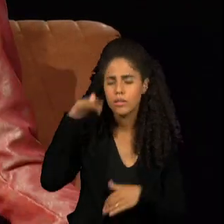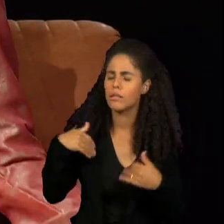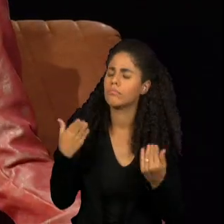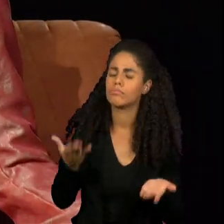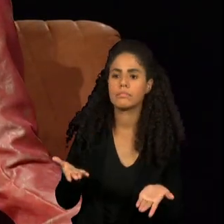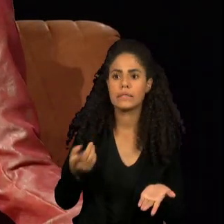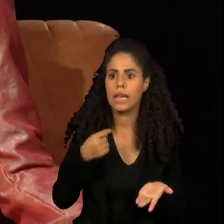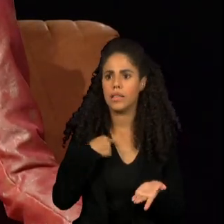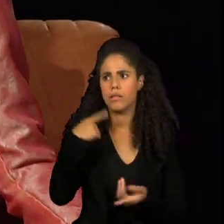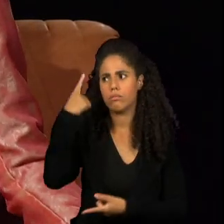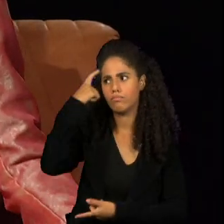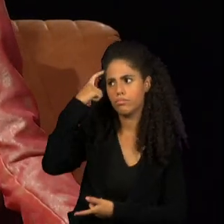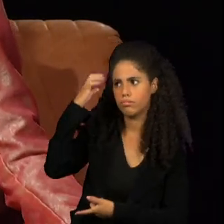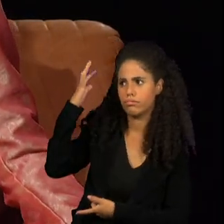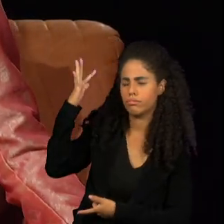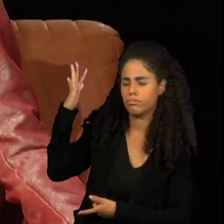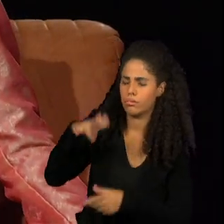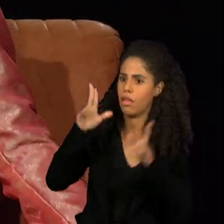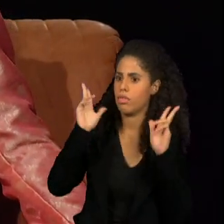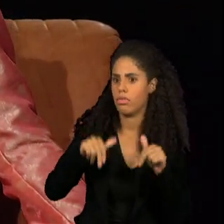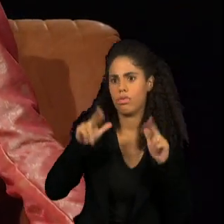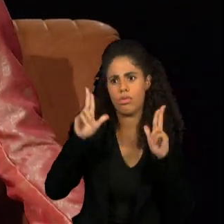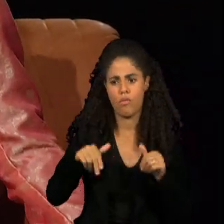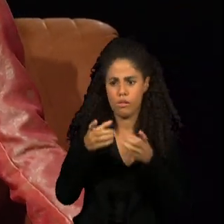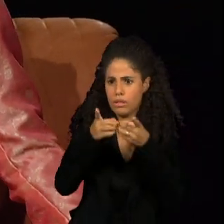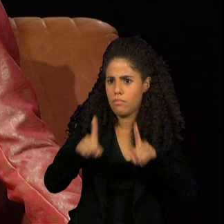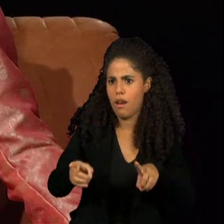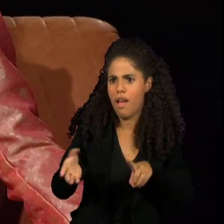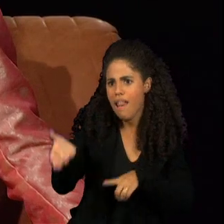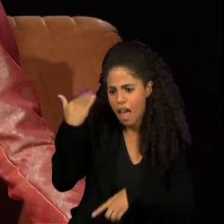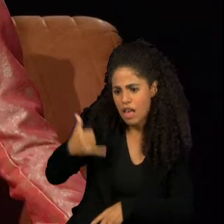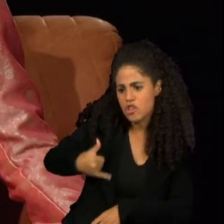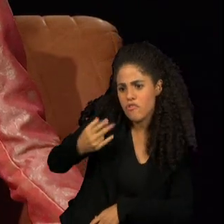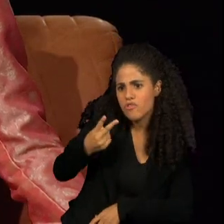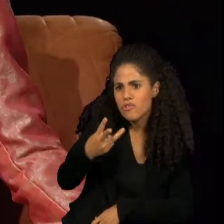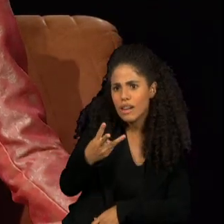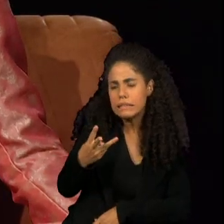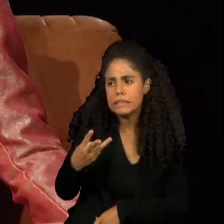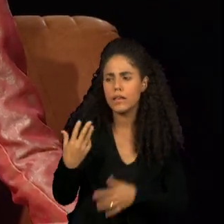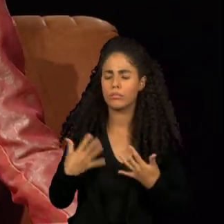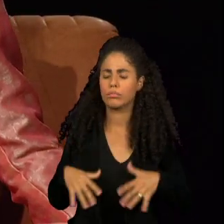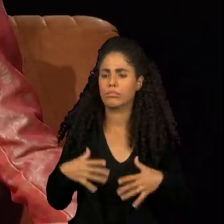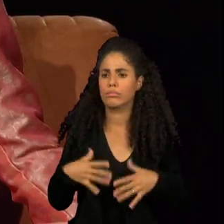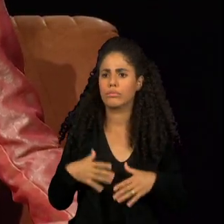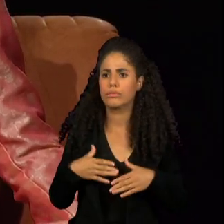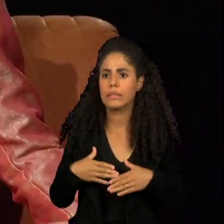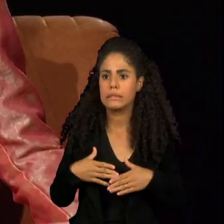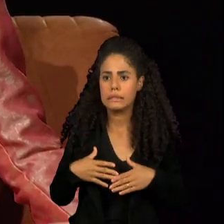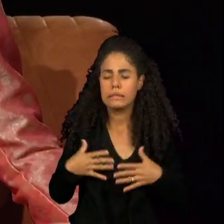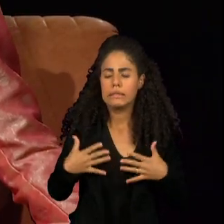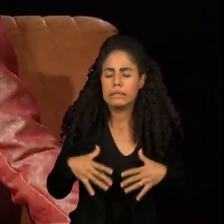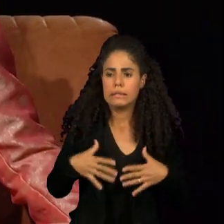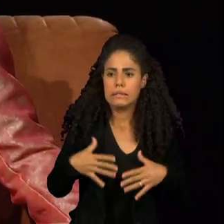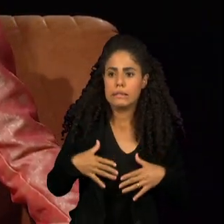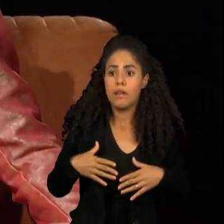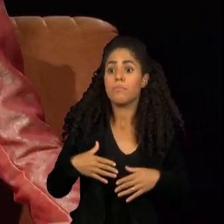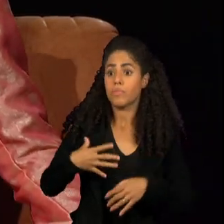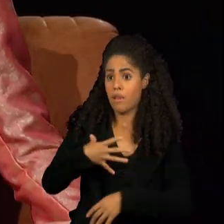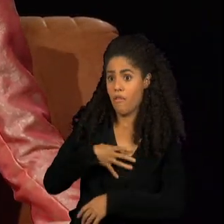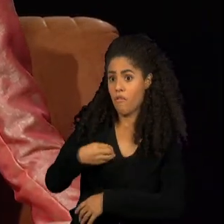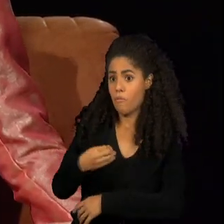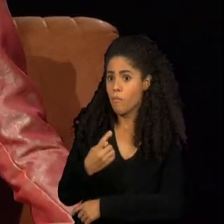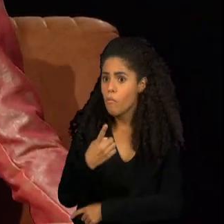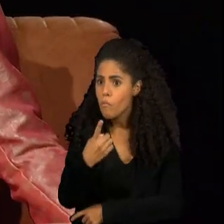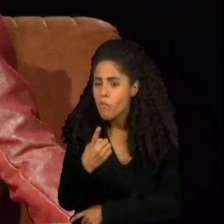Eu não imaginava. E eu tinha 23 anos, né? Então, foi muito chocante para mim. Tinha minha filha,